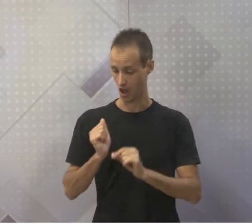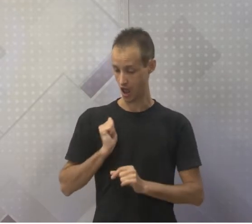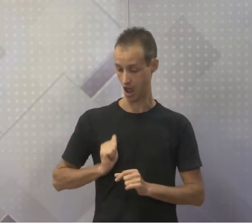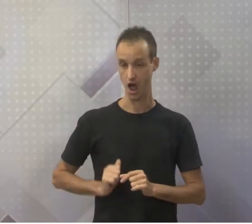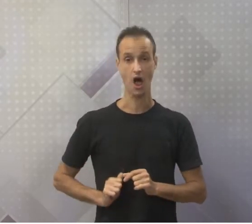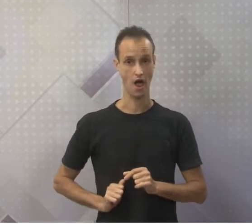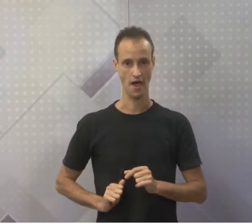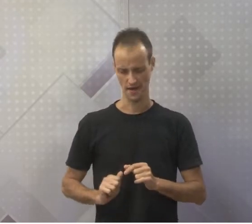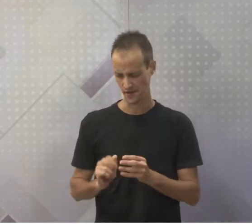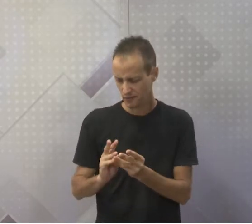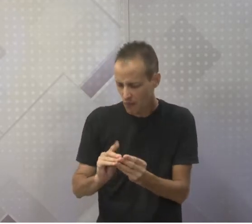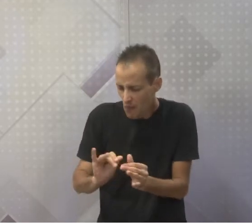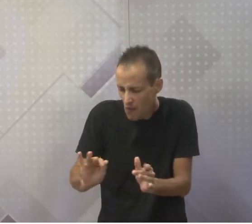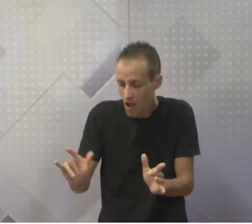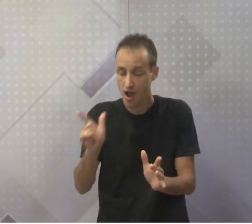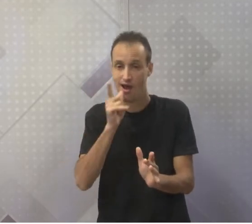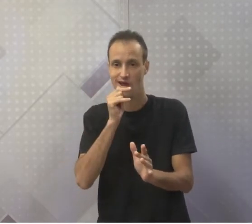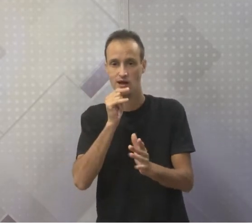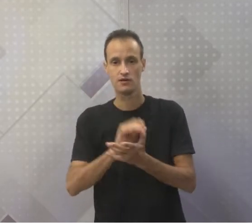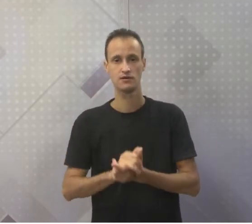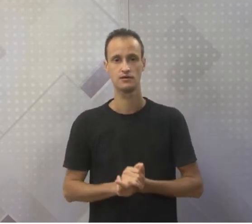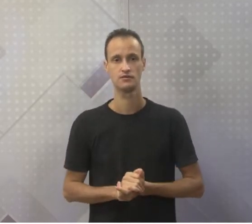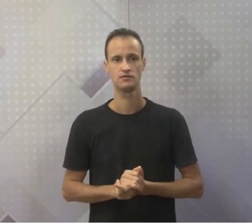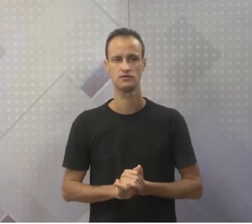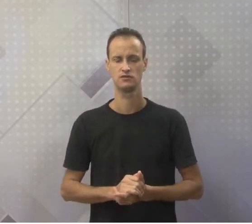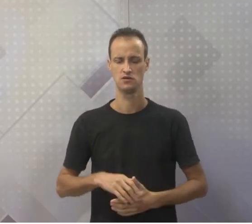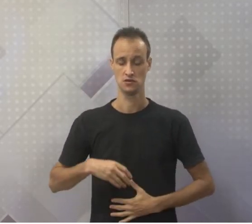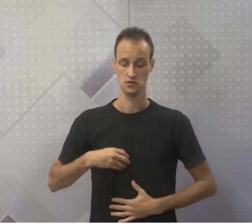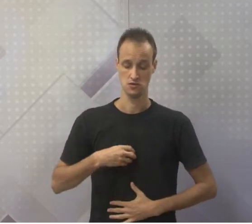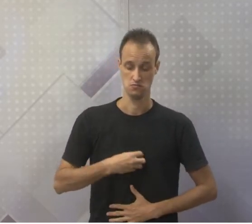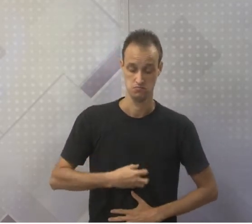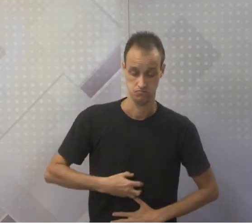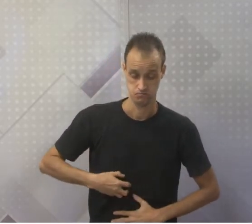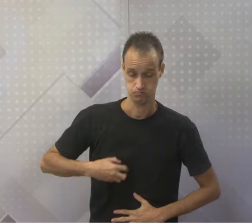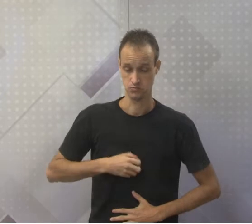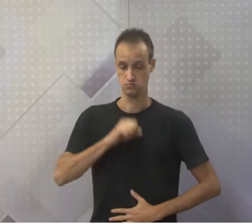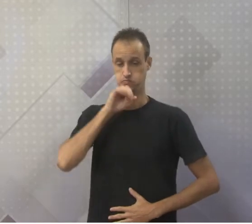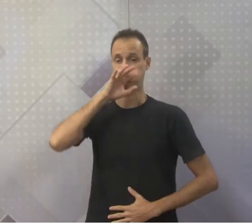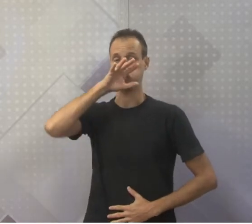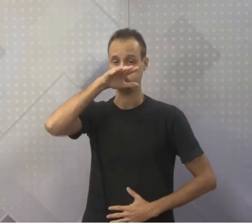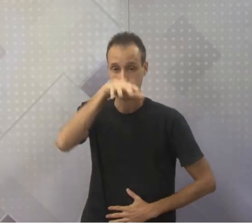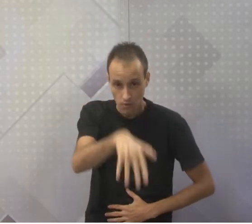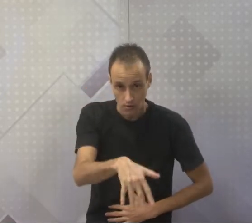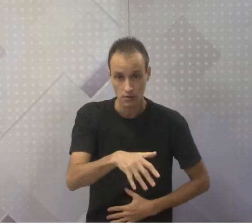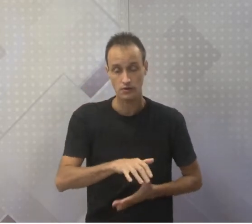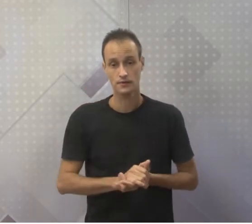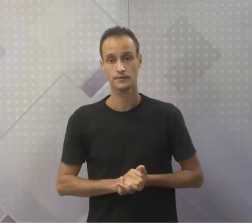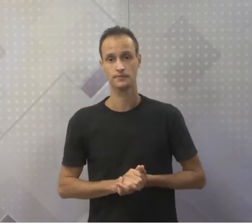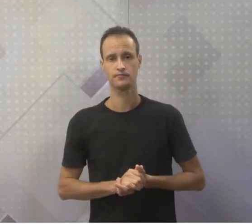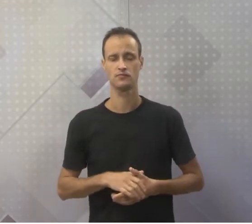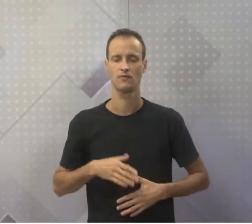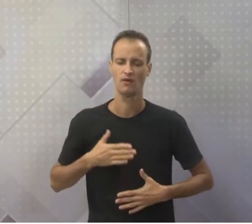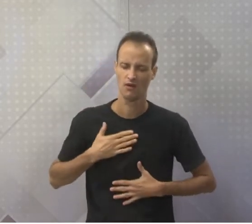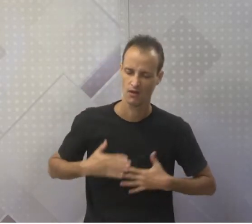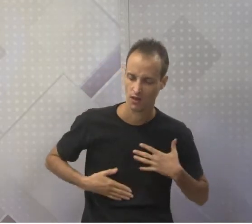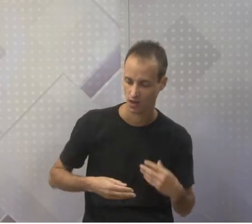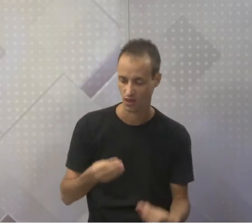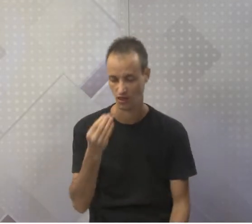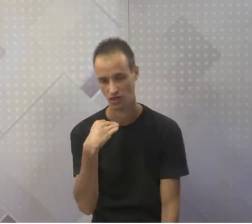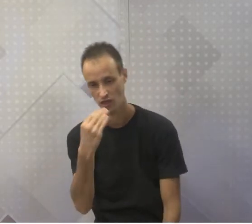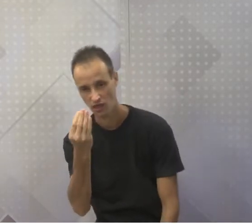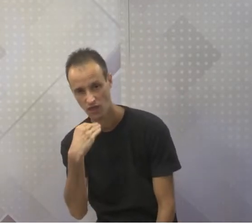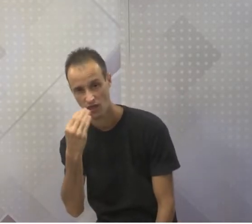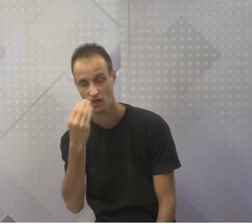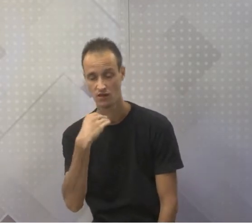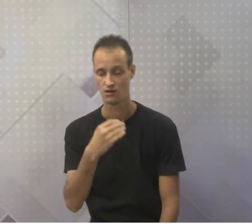água, né? Diluídas em água. Náuseas, mal-estar, vômitos, moleza no corpo, aquela